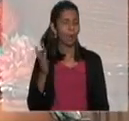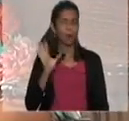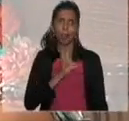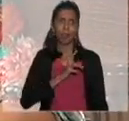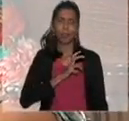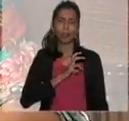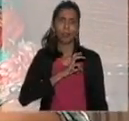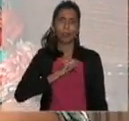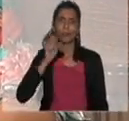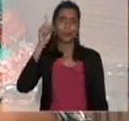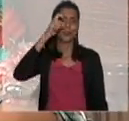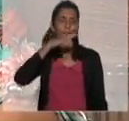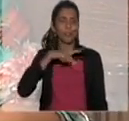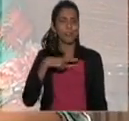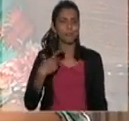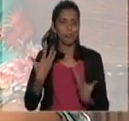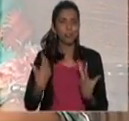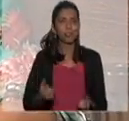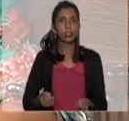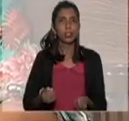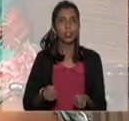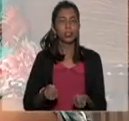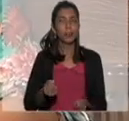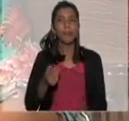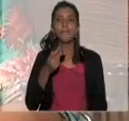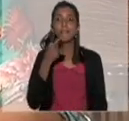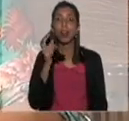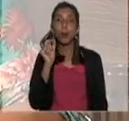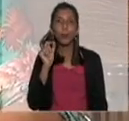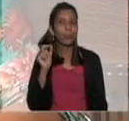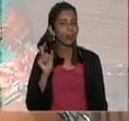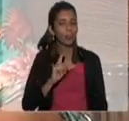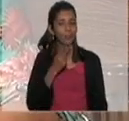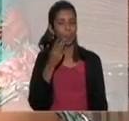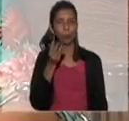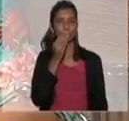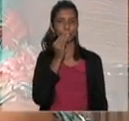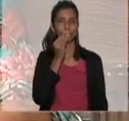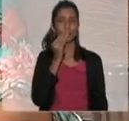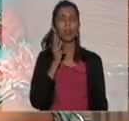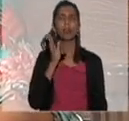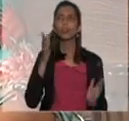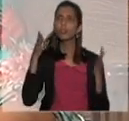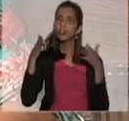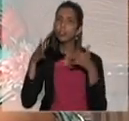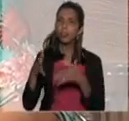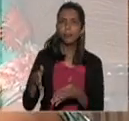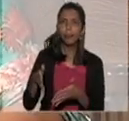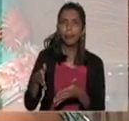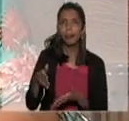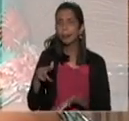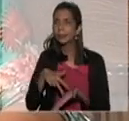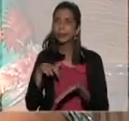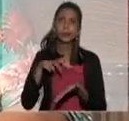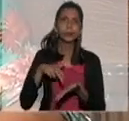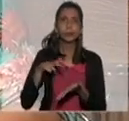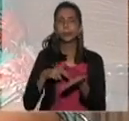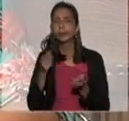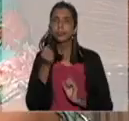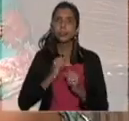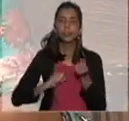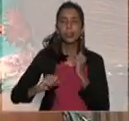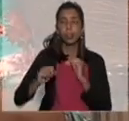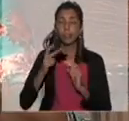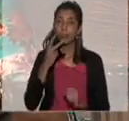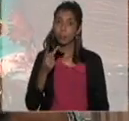ah mas eu adoro um desafio aí ela não me disse qual era a cena difícil aí eu cheguei lá no Carvana impulsiva como sempre